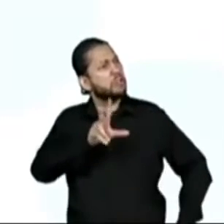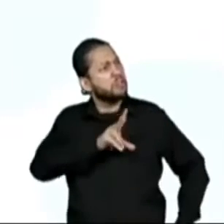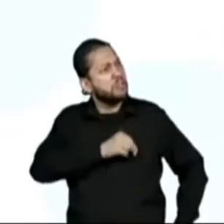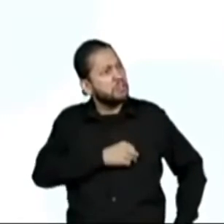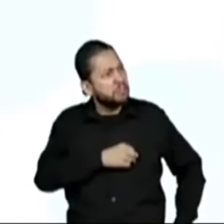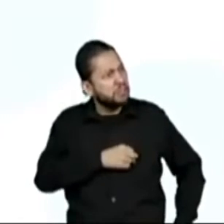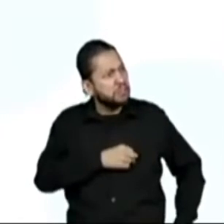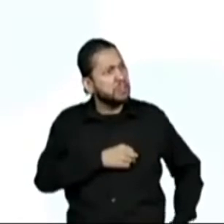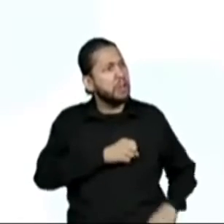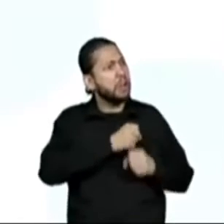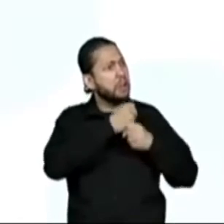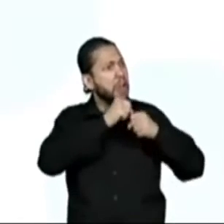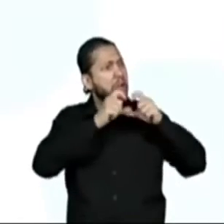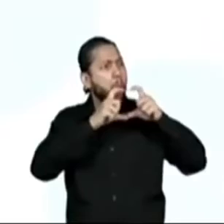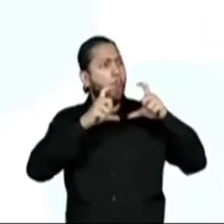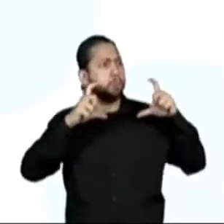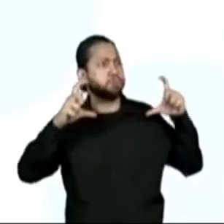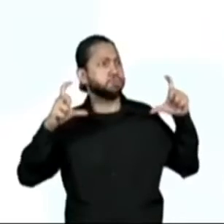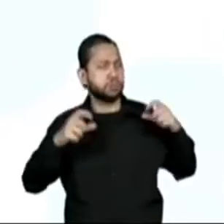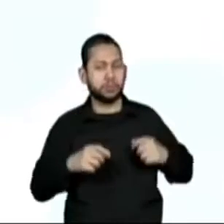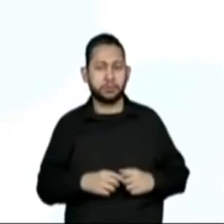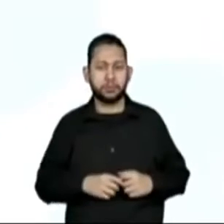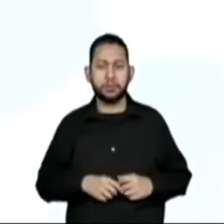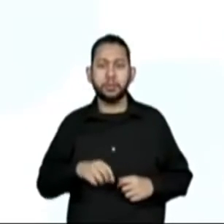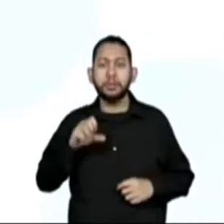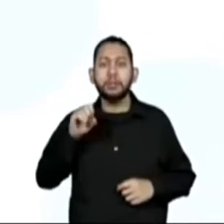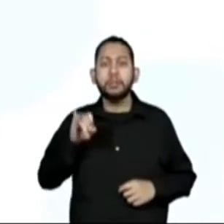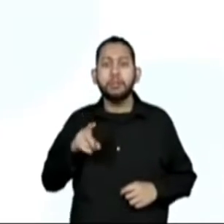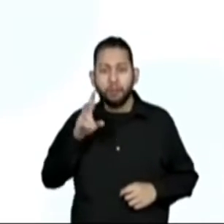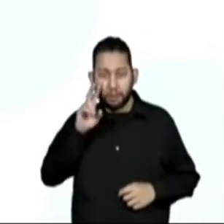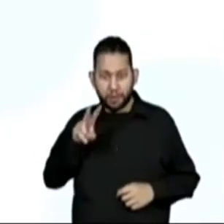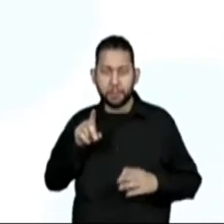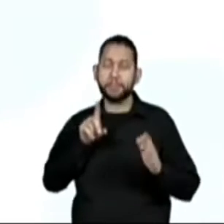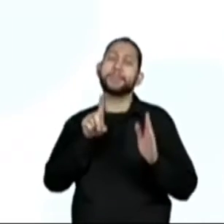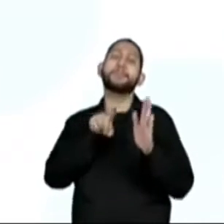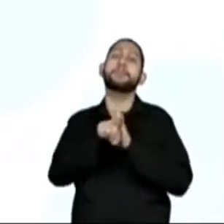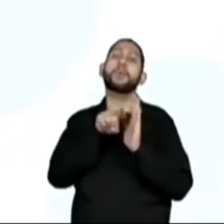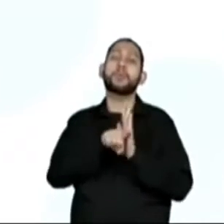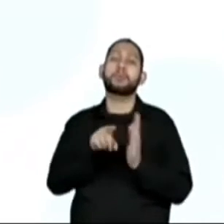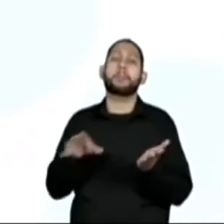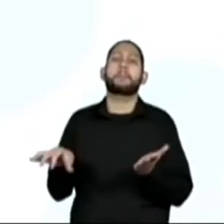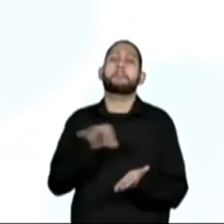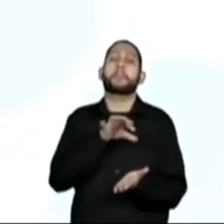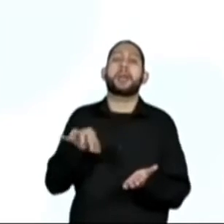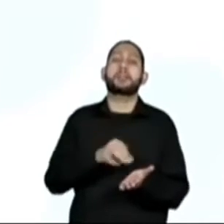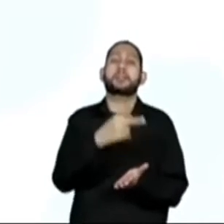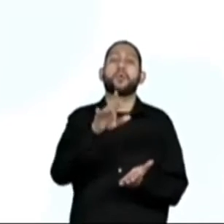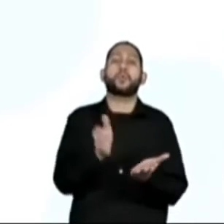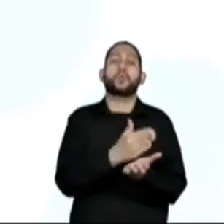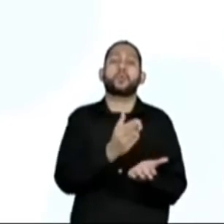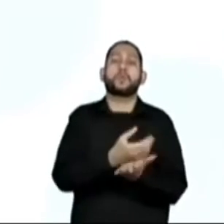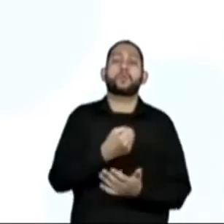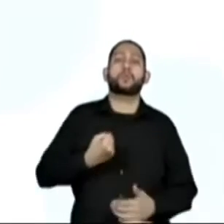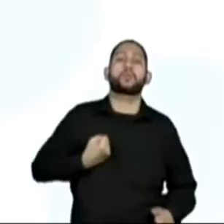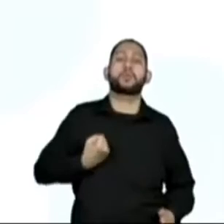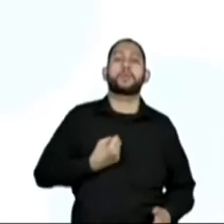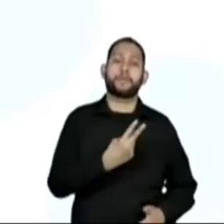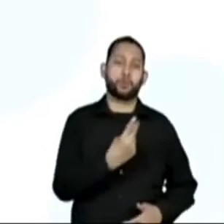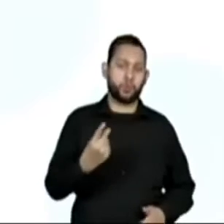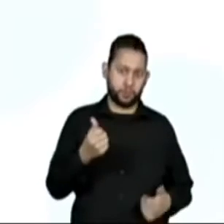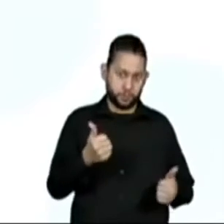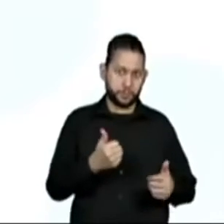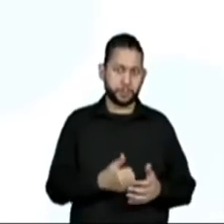Para quem está perguntando a página, pessoal, página 21, tá bom? Que boca grande você